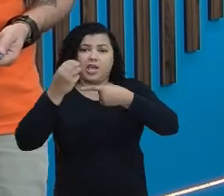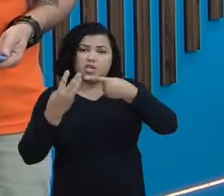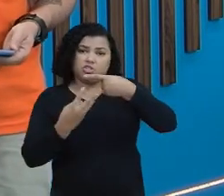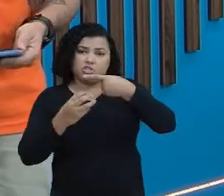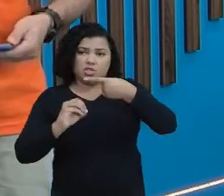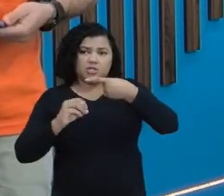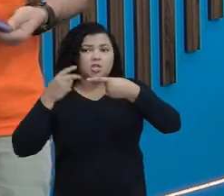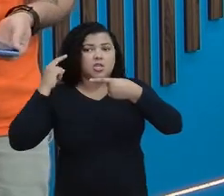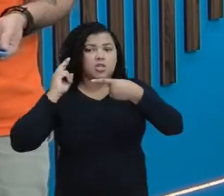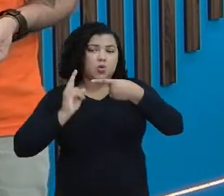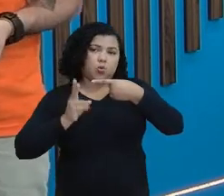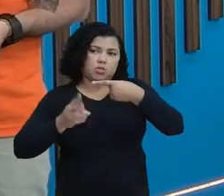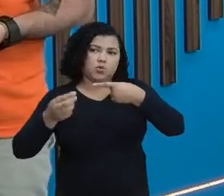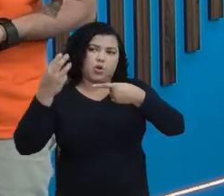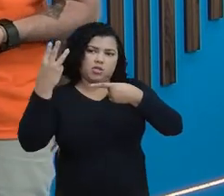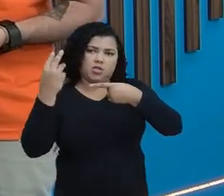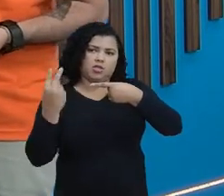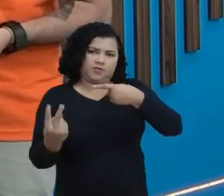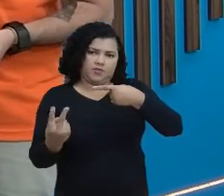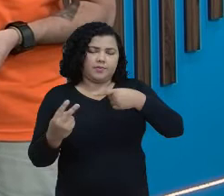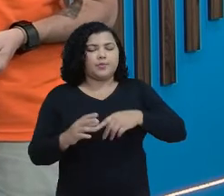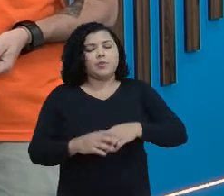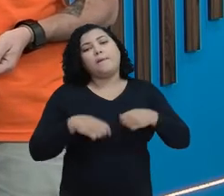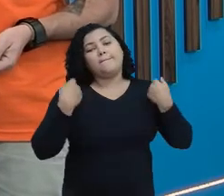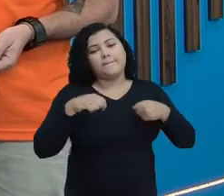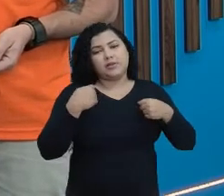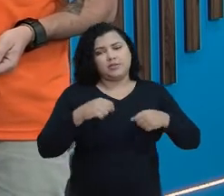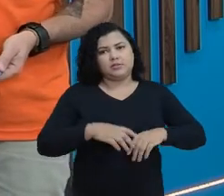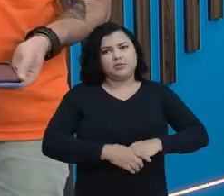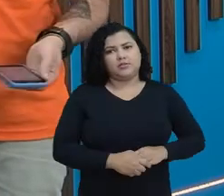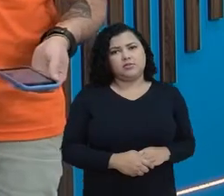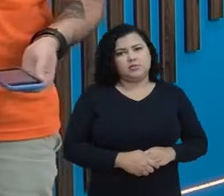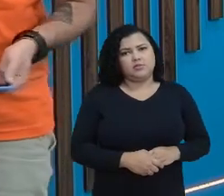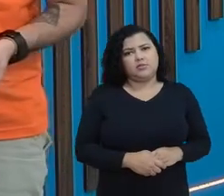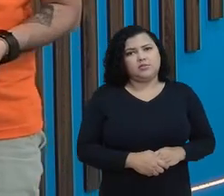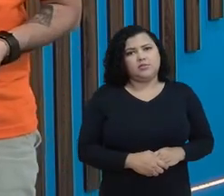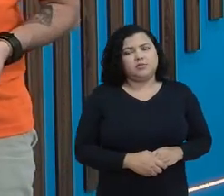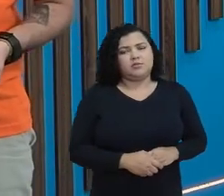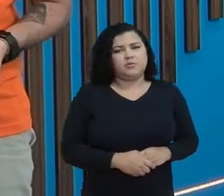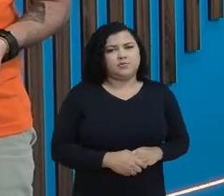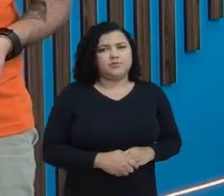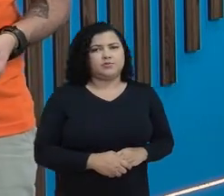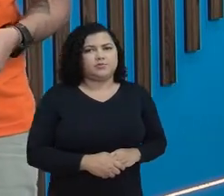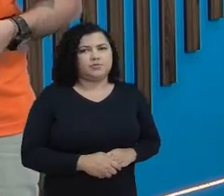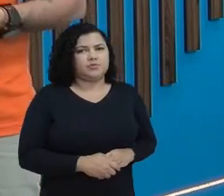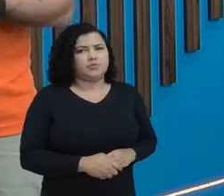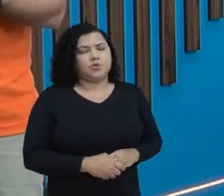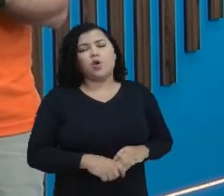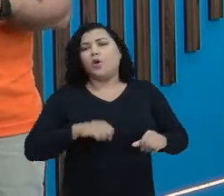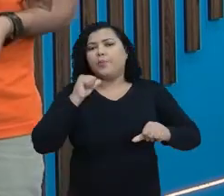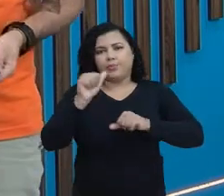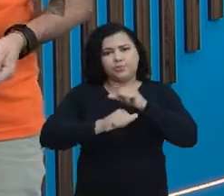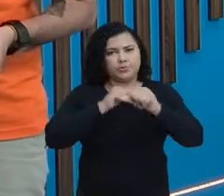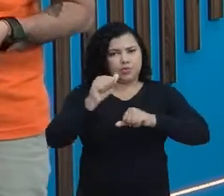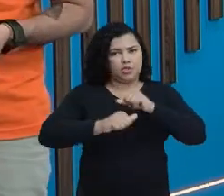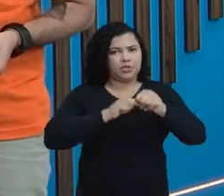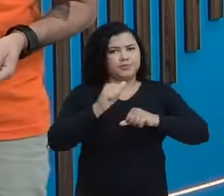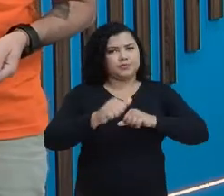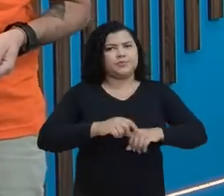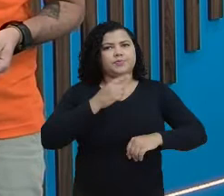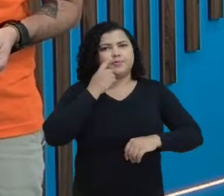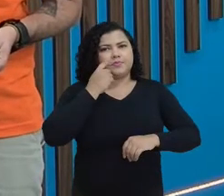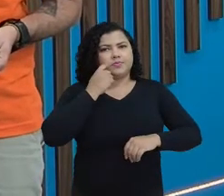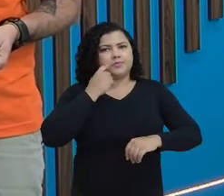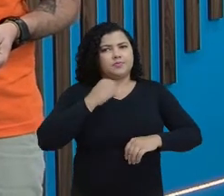com essa daqui. Então, uma delas eu preciso inverter. Feito aí, no caso, os meios pelos extremos, tanto de um modo quanto de